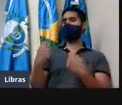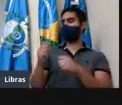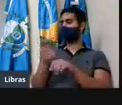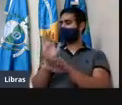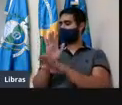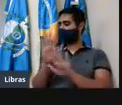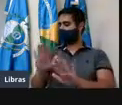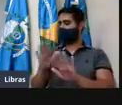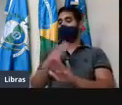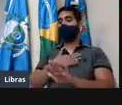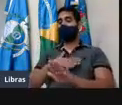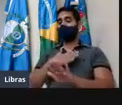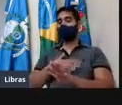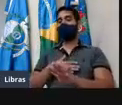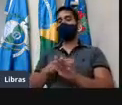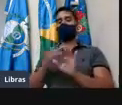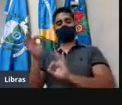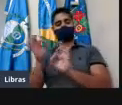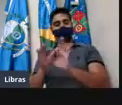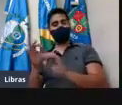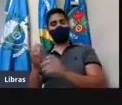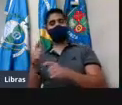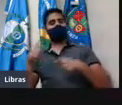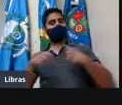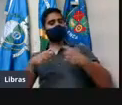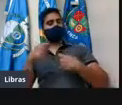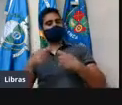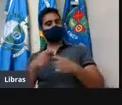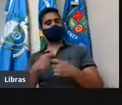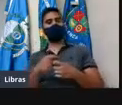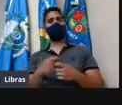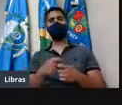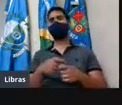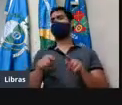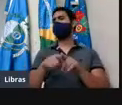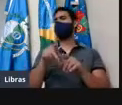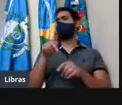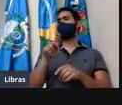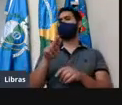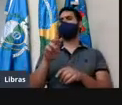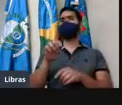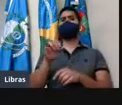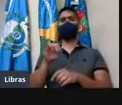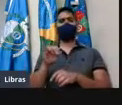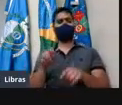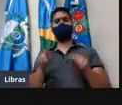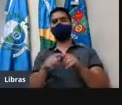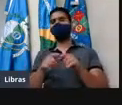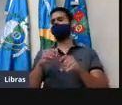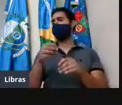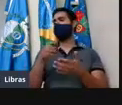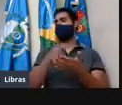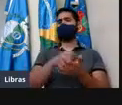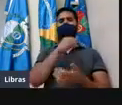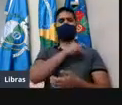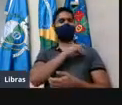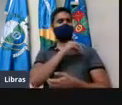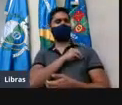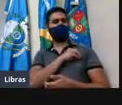freada, organizar, sanear as finanças, arrumar a Previ, colocar a folha de pagamento em dia, entendeu? Não